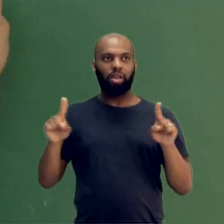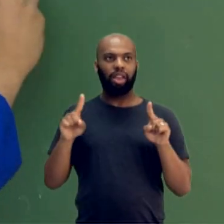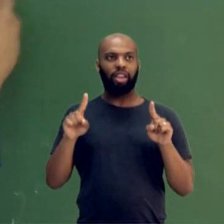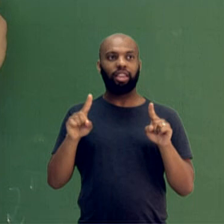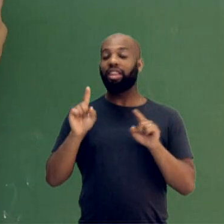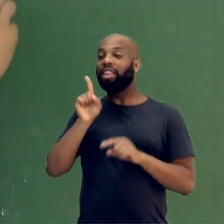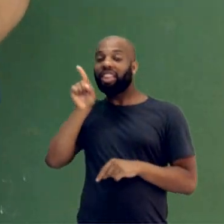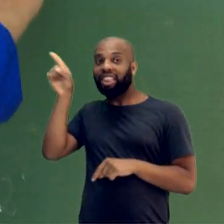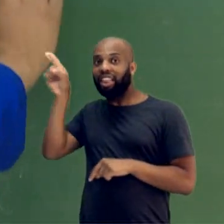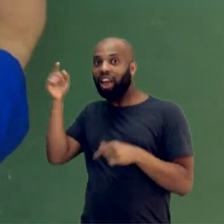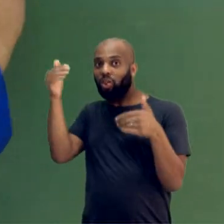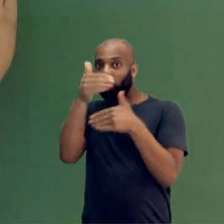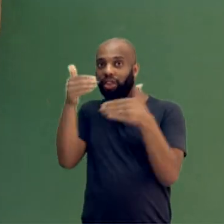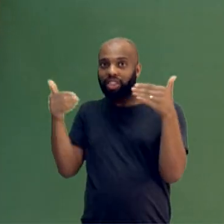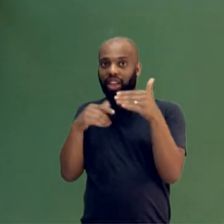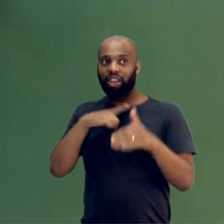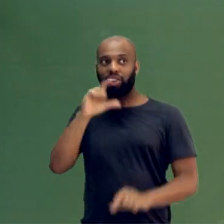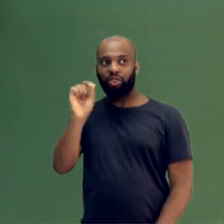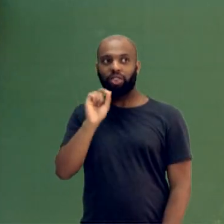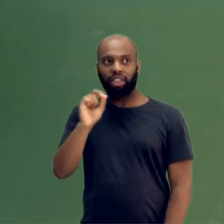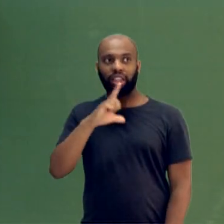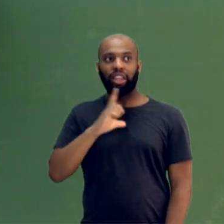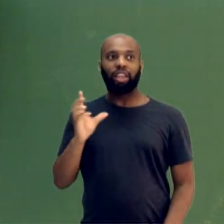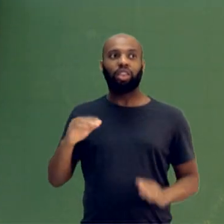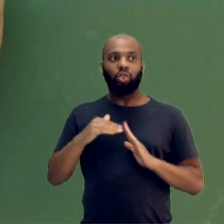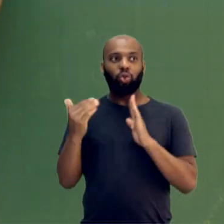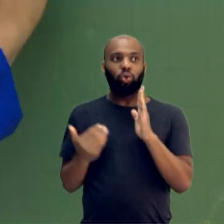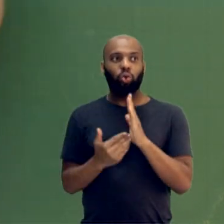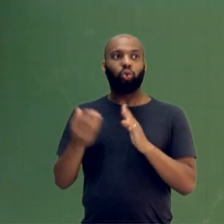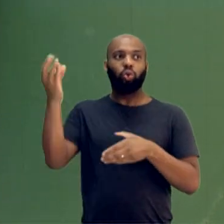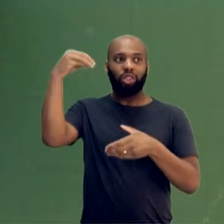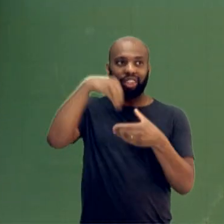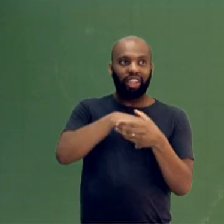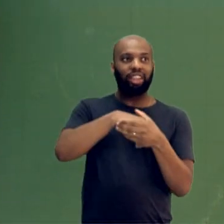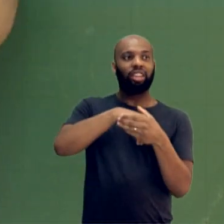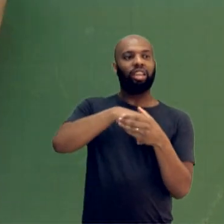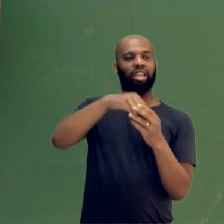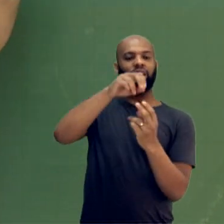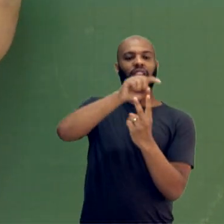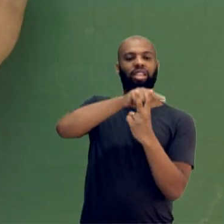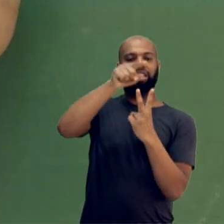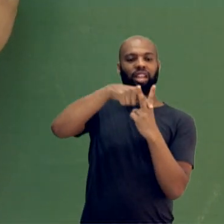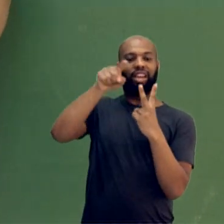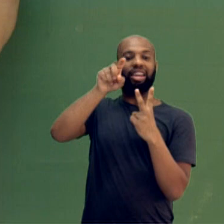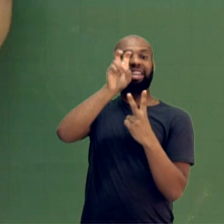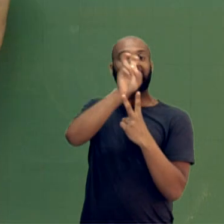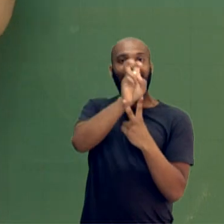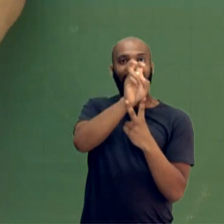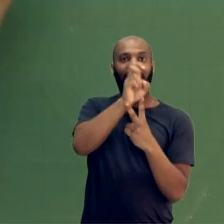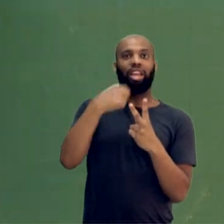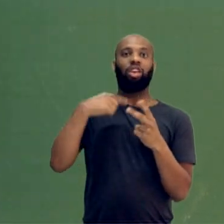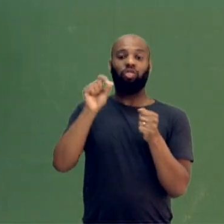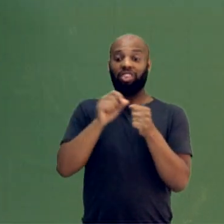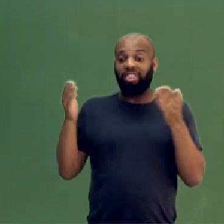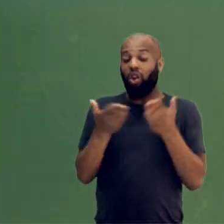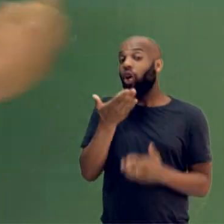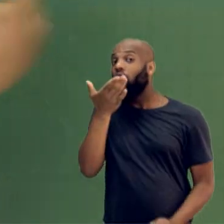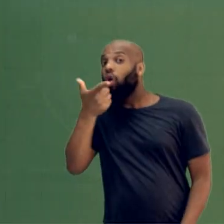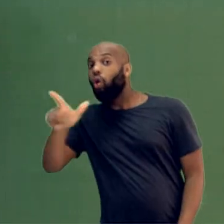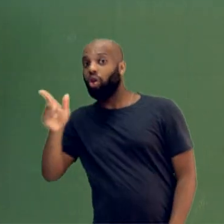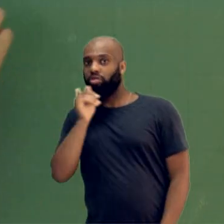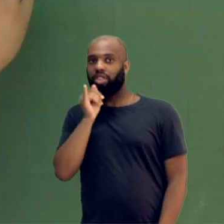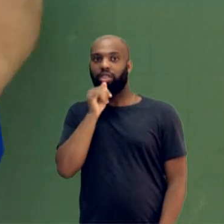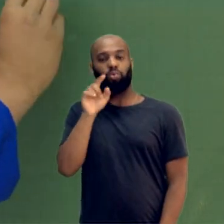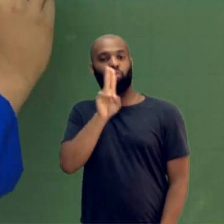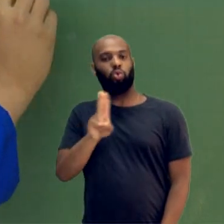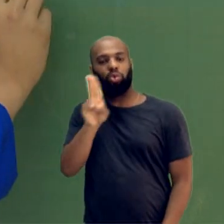temos o seguinte. Está todo mundo dentro da raiz quinta. E o professor fez aqui um outro exemplo com a